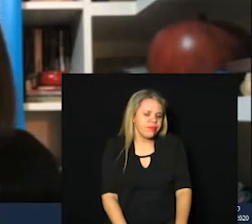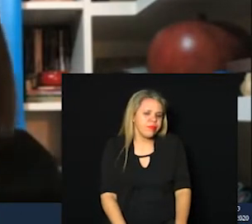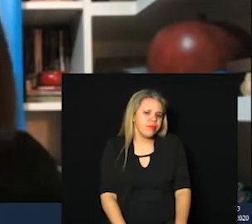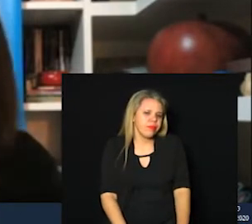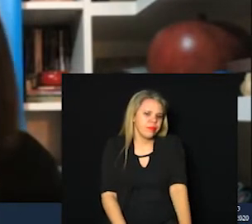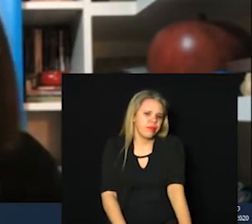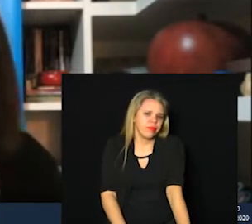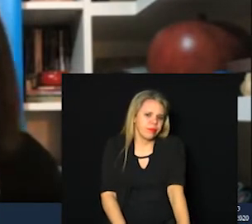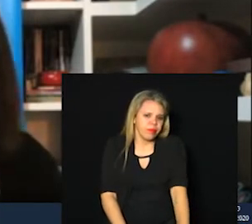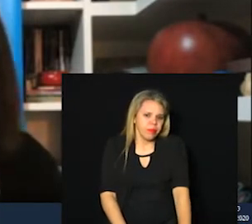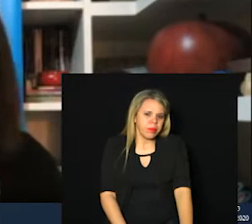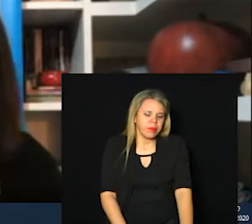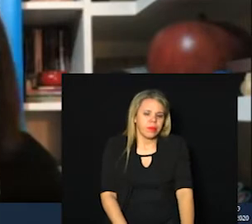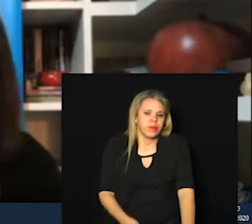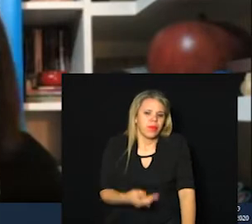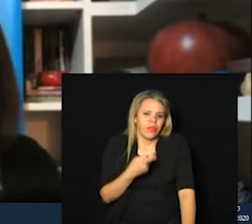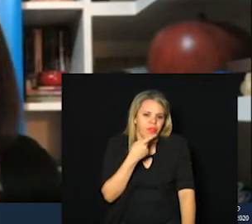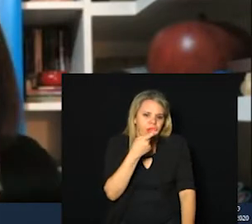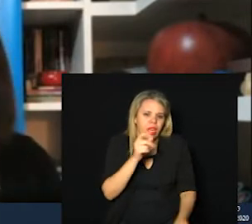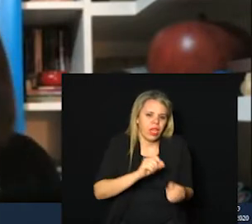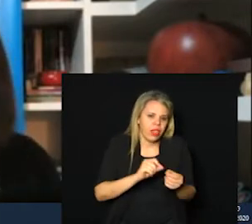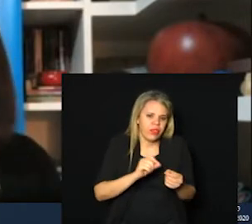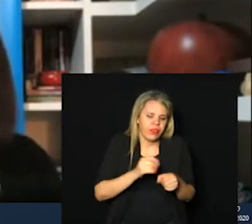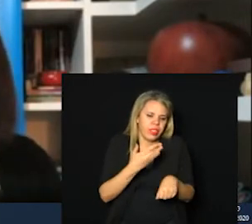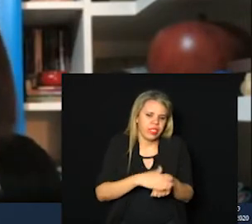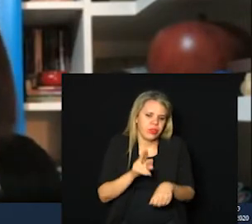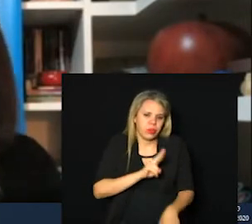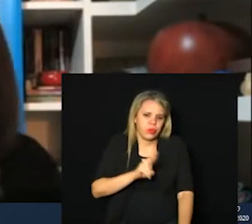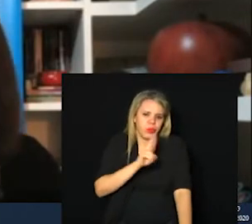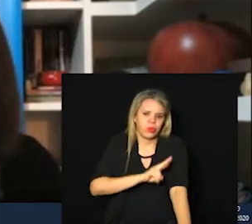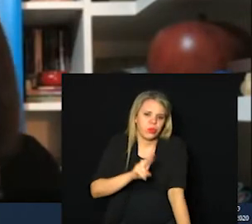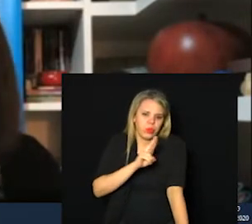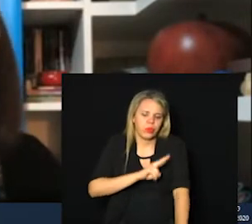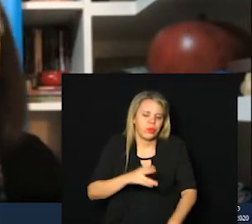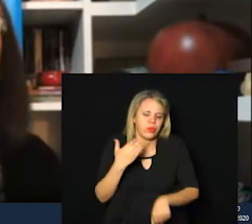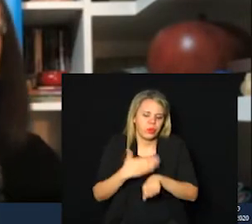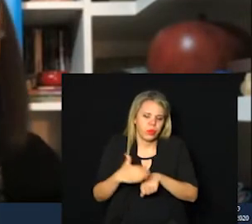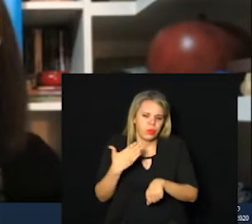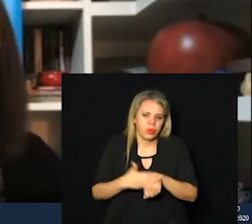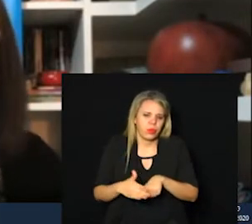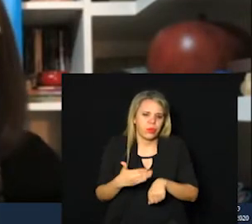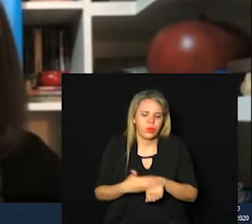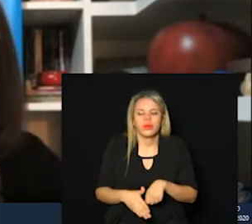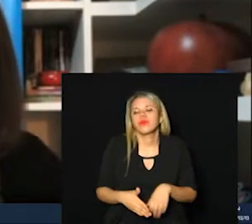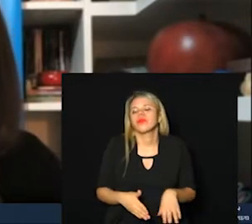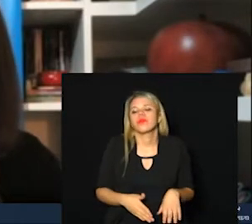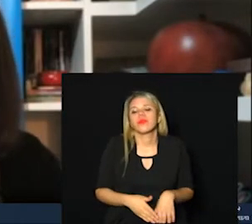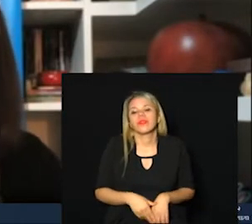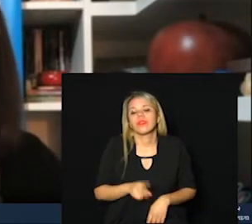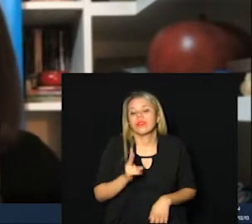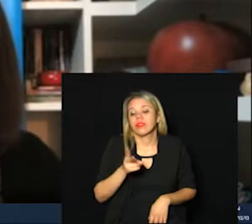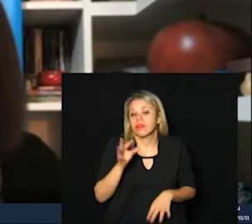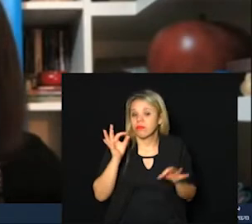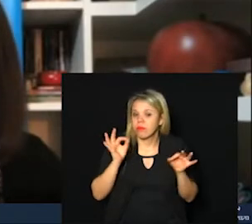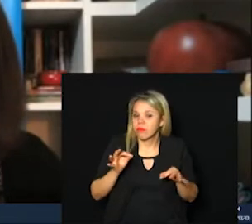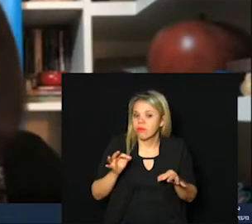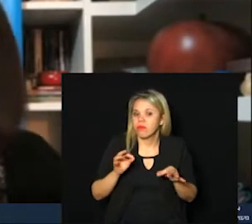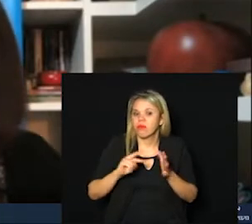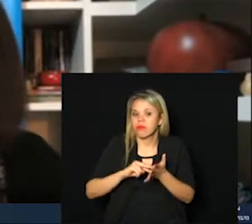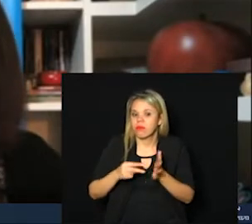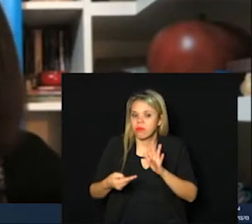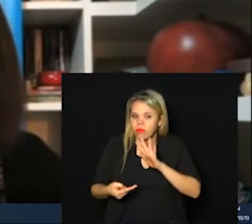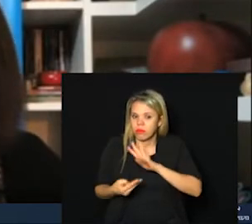que nós falamos, usar a nossa prática e ela realmente traduzir